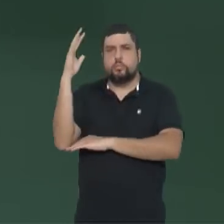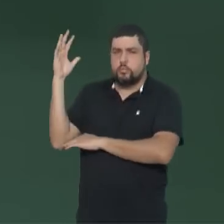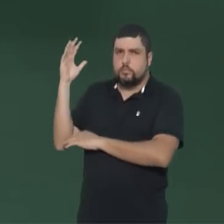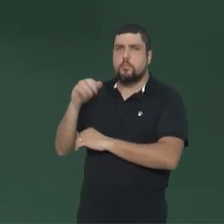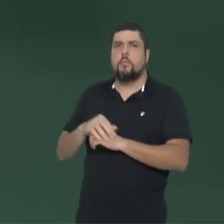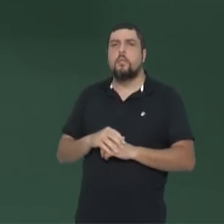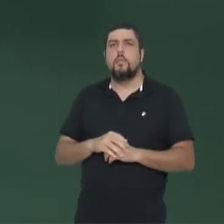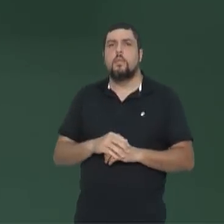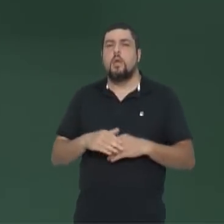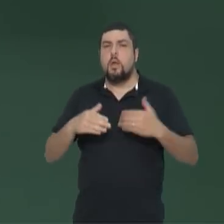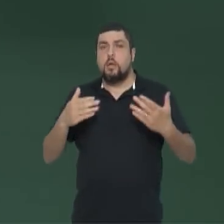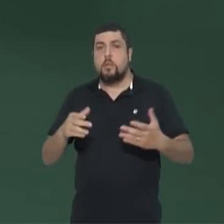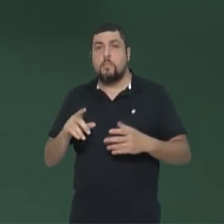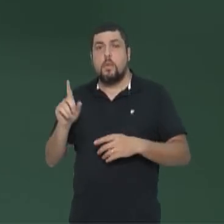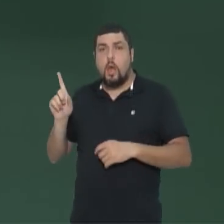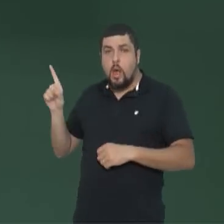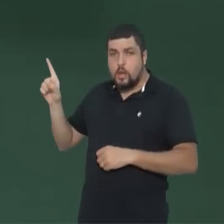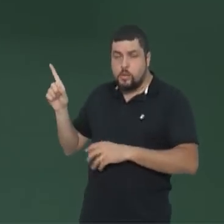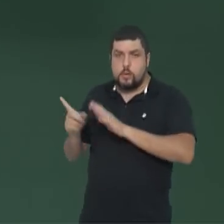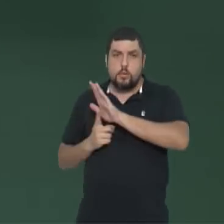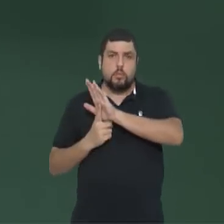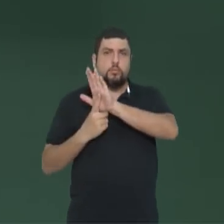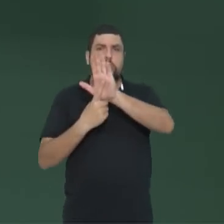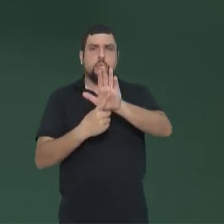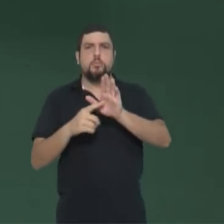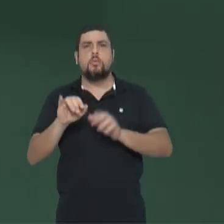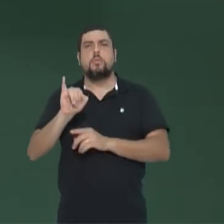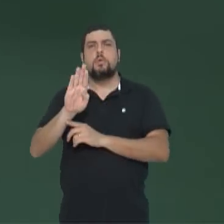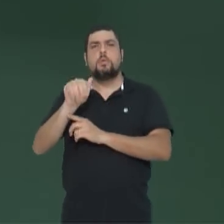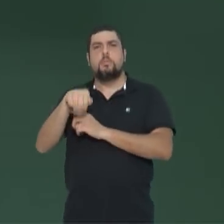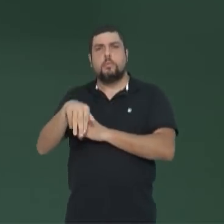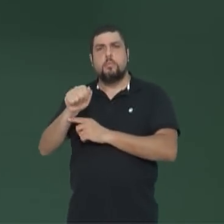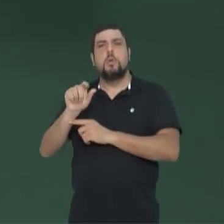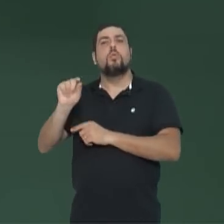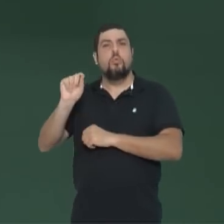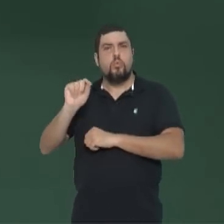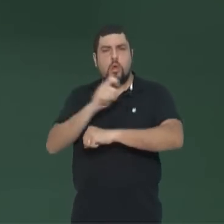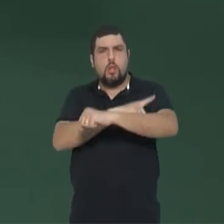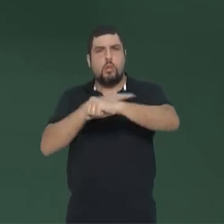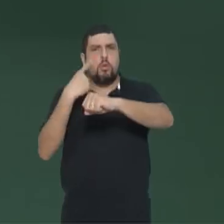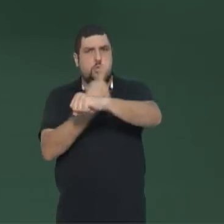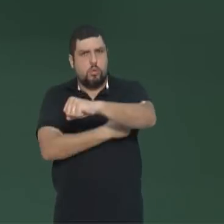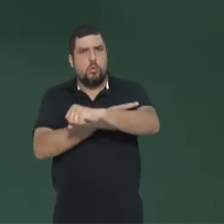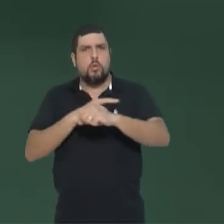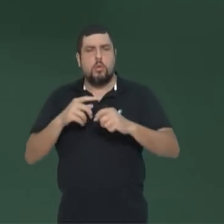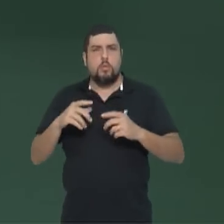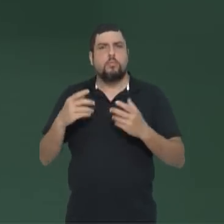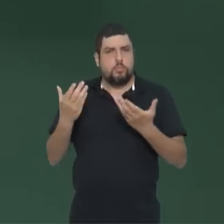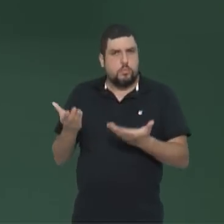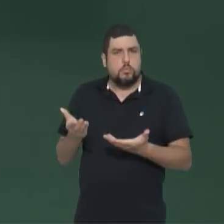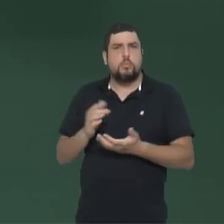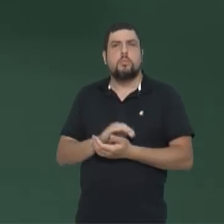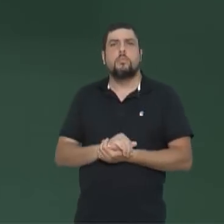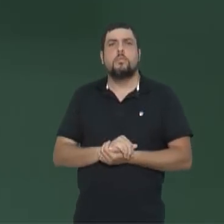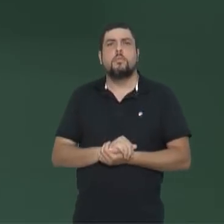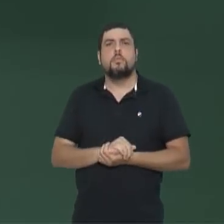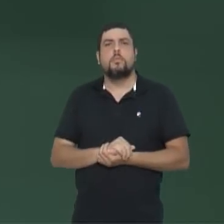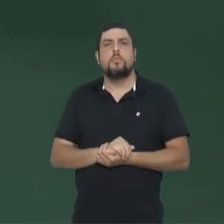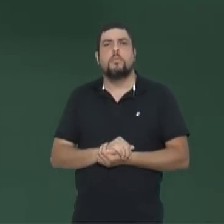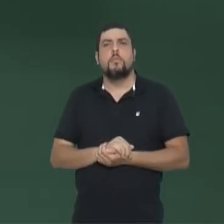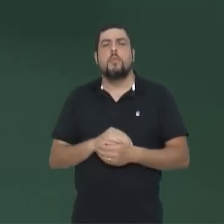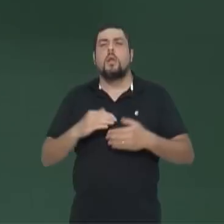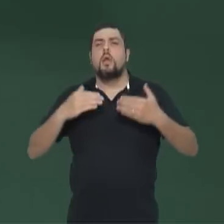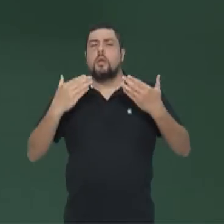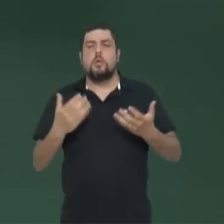o IBAMA porque ele é uma autoridade no assunto. Eu estou falando sobre animal silvestre, certo? Aí eu